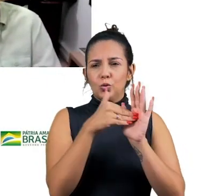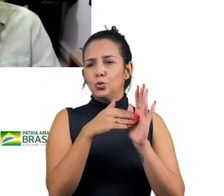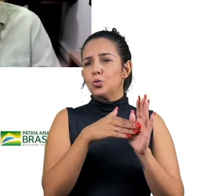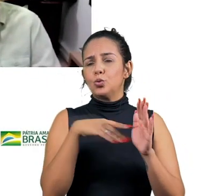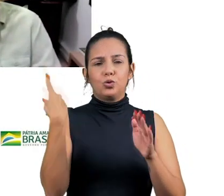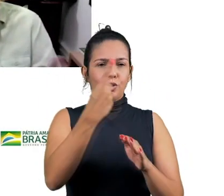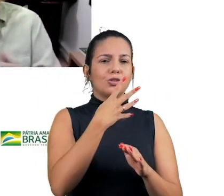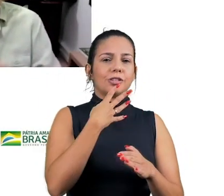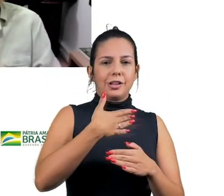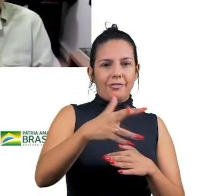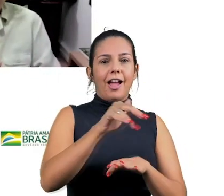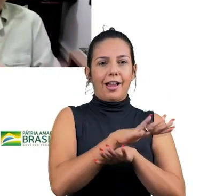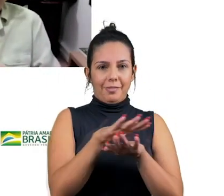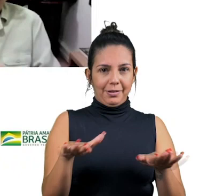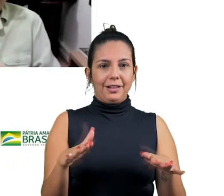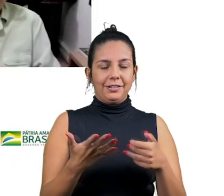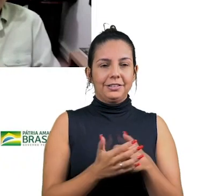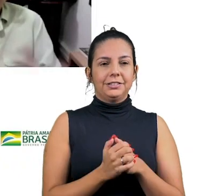vai acabar.